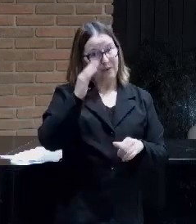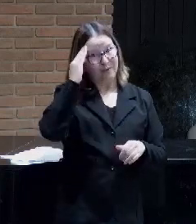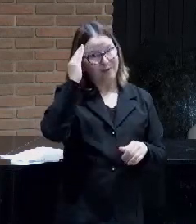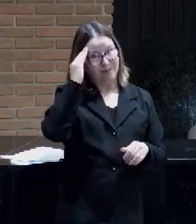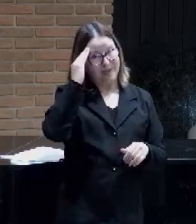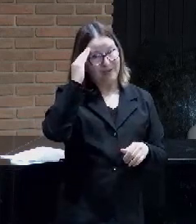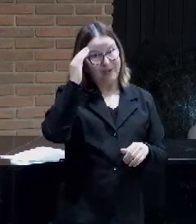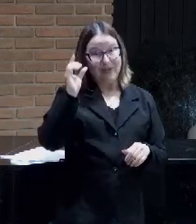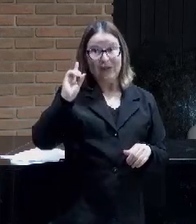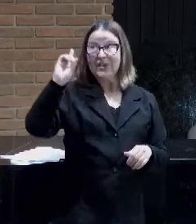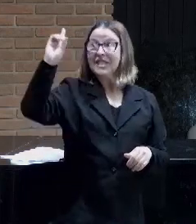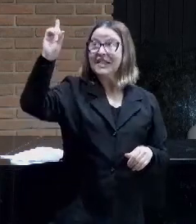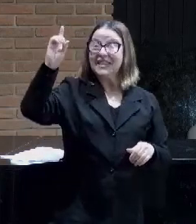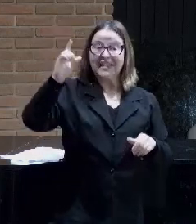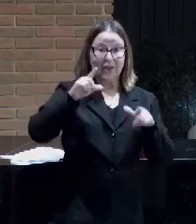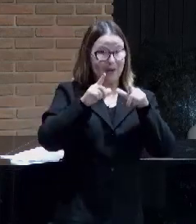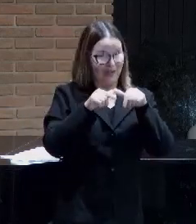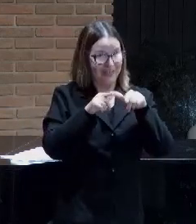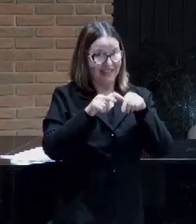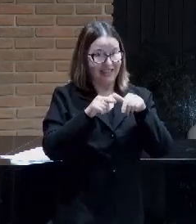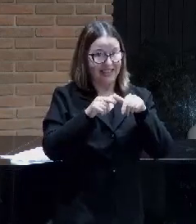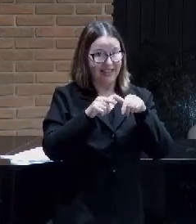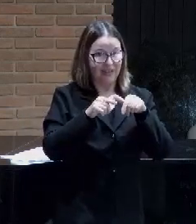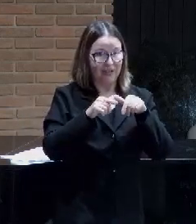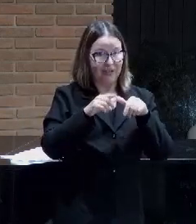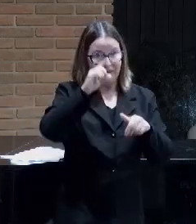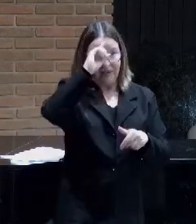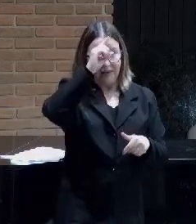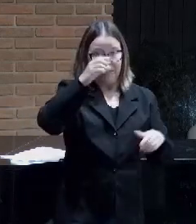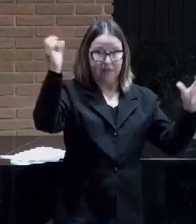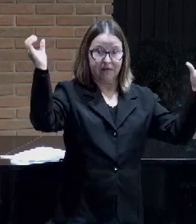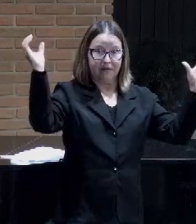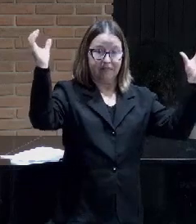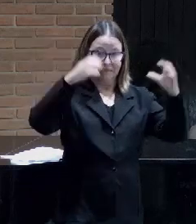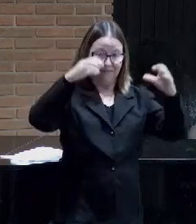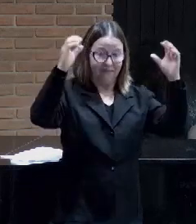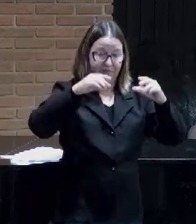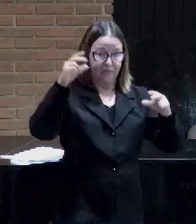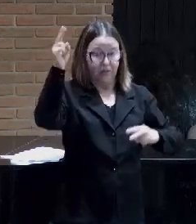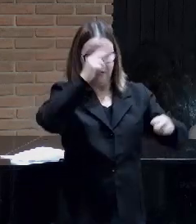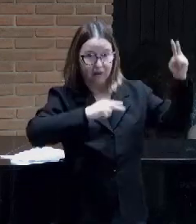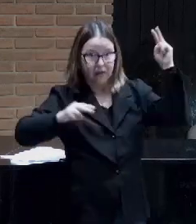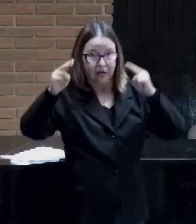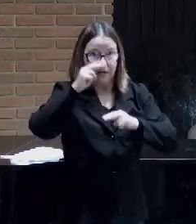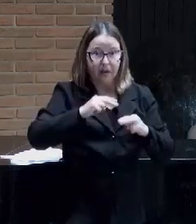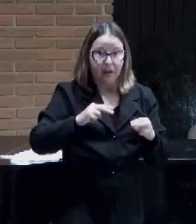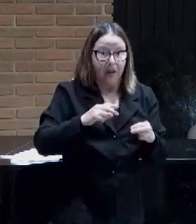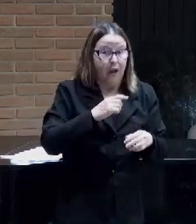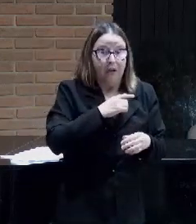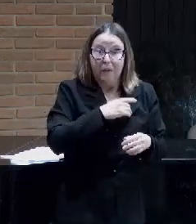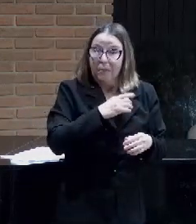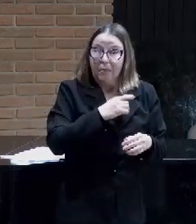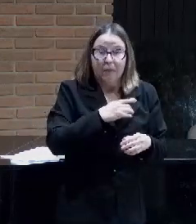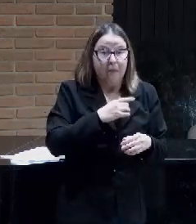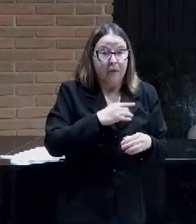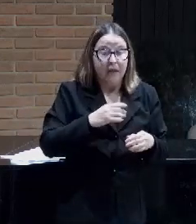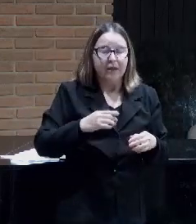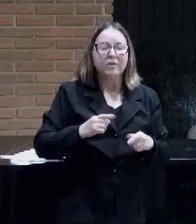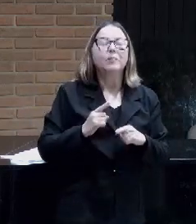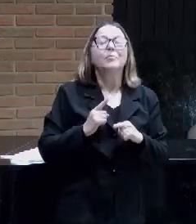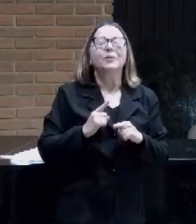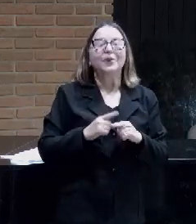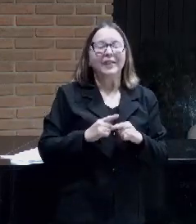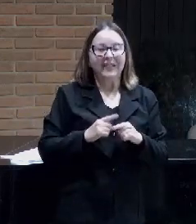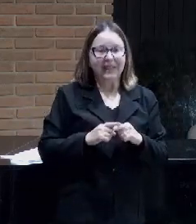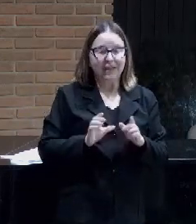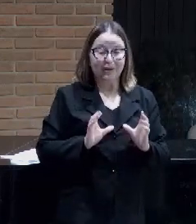da tempestade que estava fazendo com que quase afundasse o navio, eles temeram de medo. Mas por que isso? Porque eles